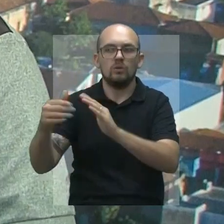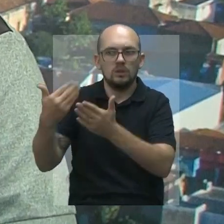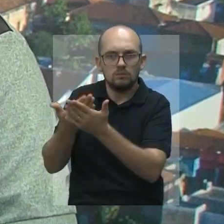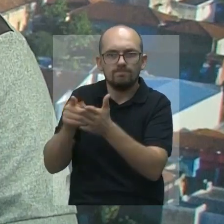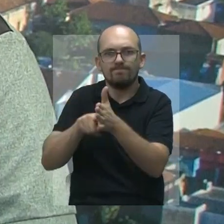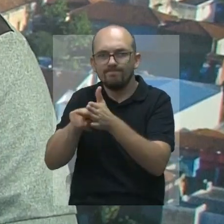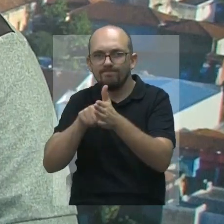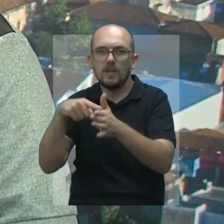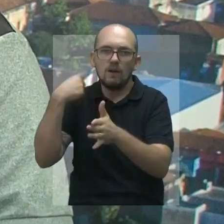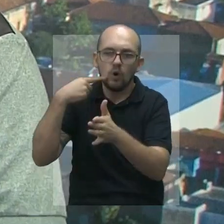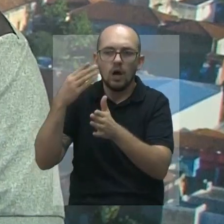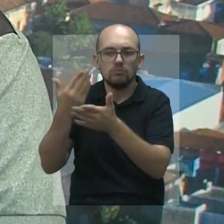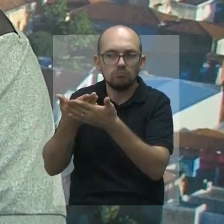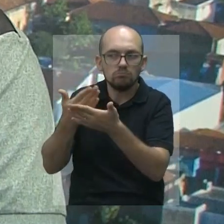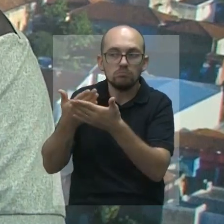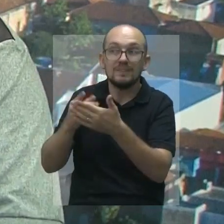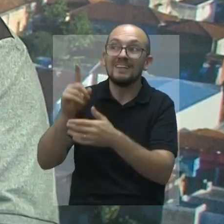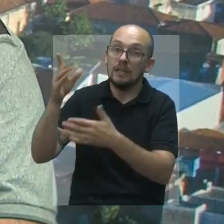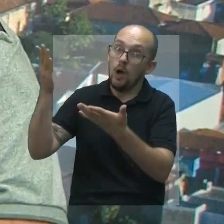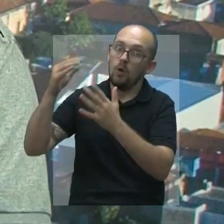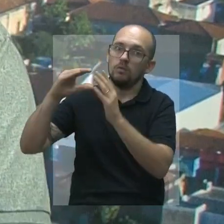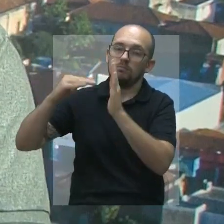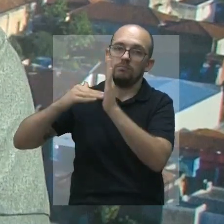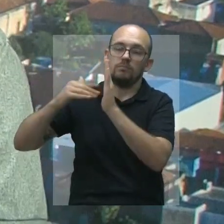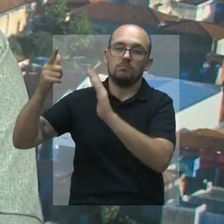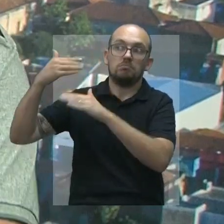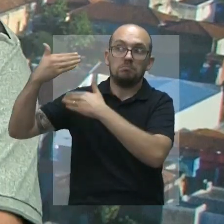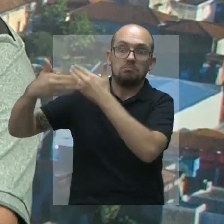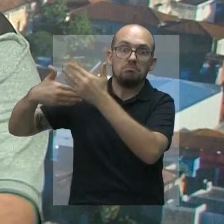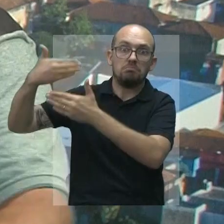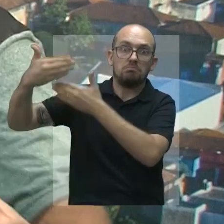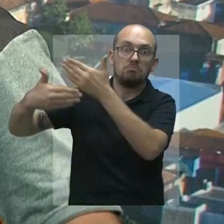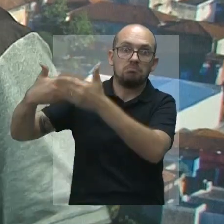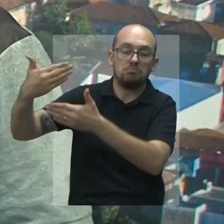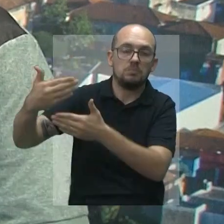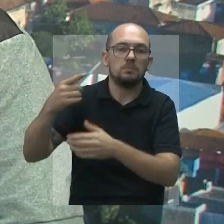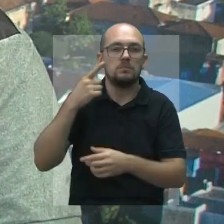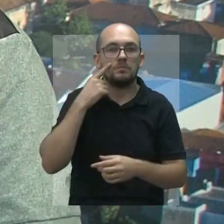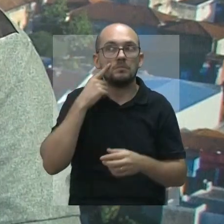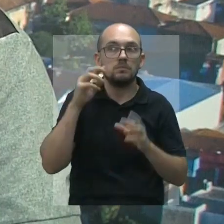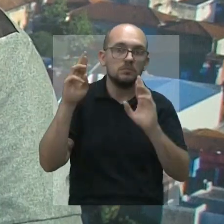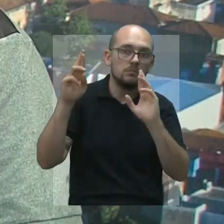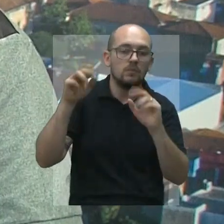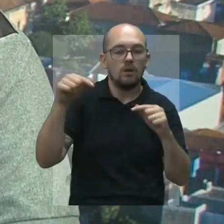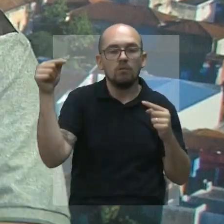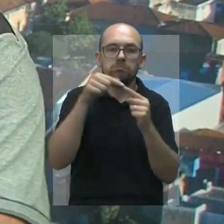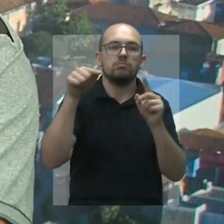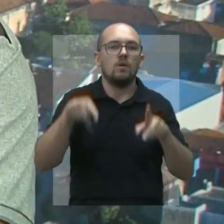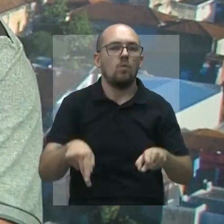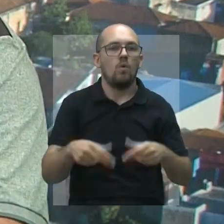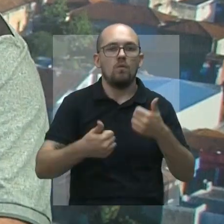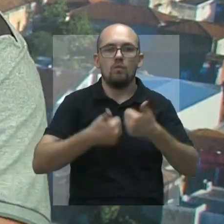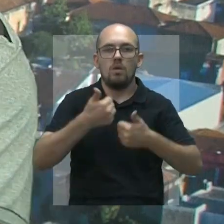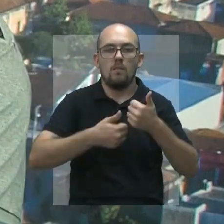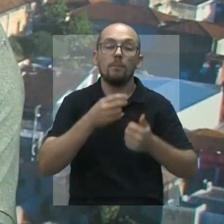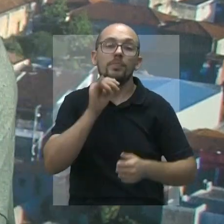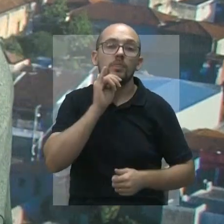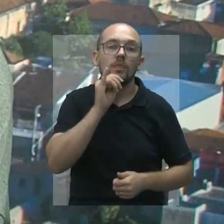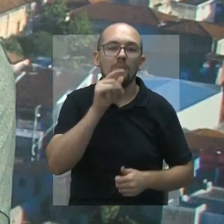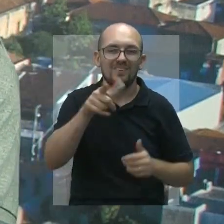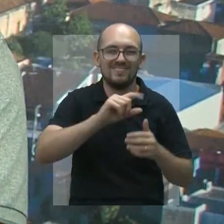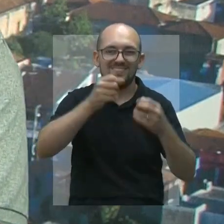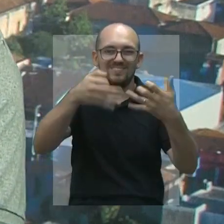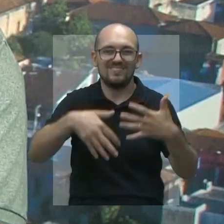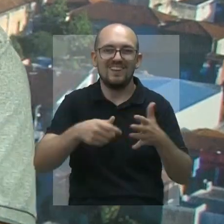Congresso e agora vai para o plenário do Senado, que vem de encontro com o que vem acontecendo atualmente no futebol brasileiro. Nós temos o exemplo aí, como você